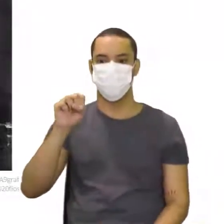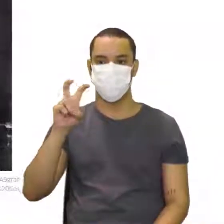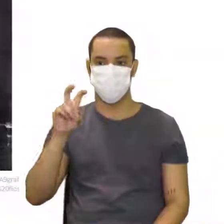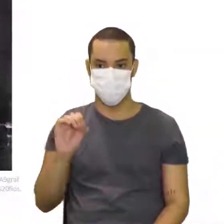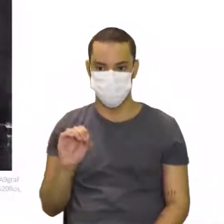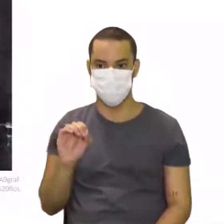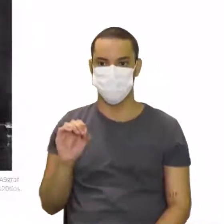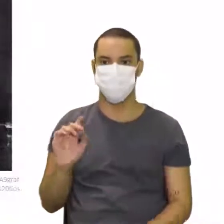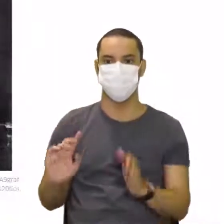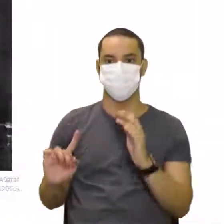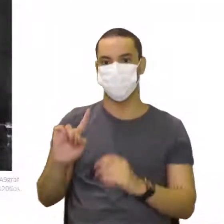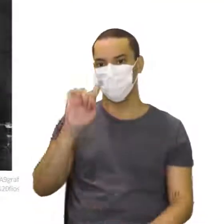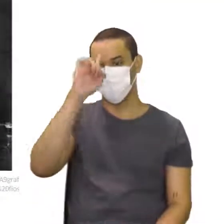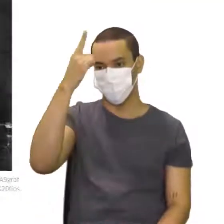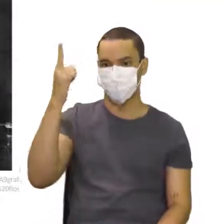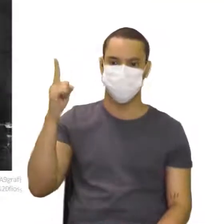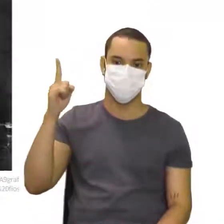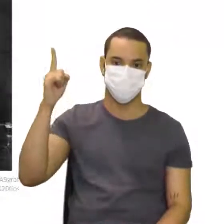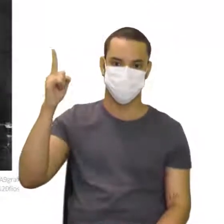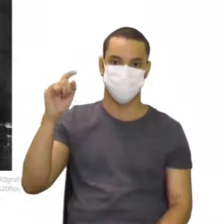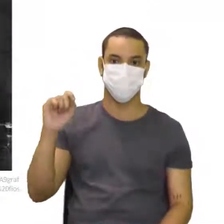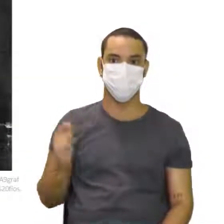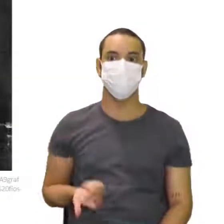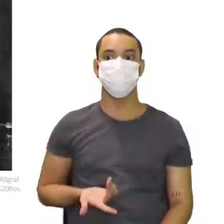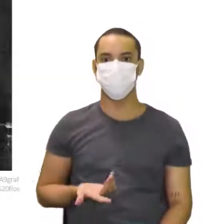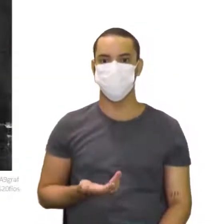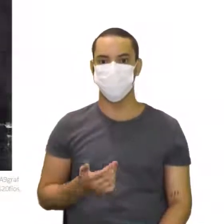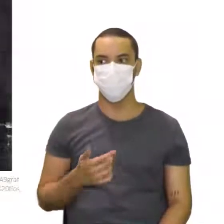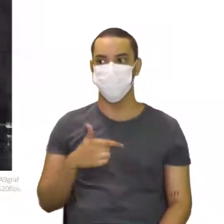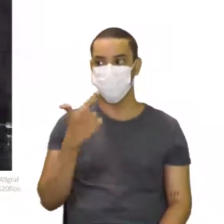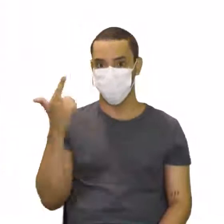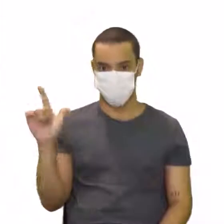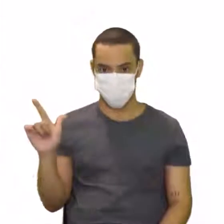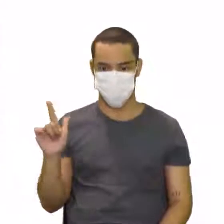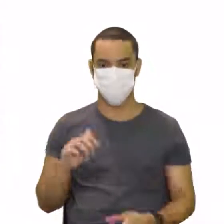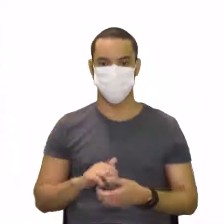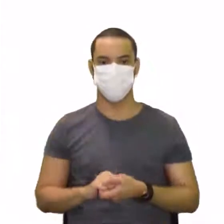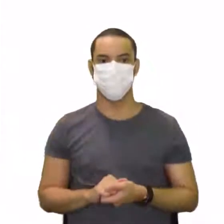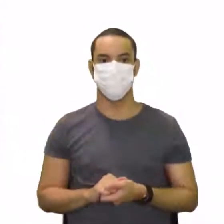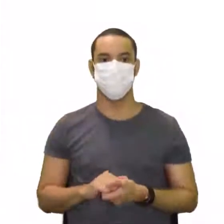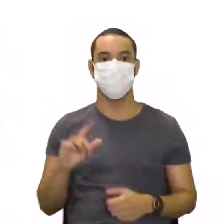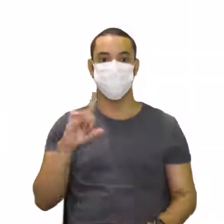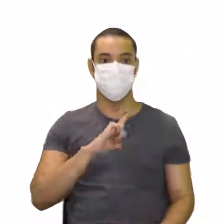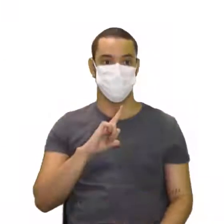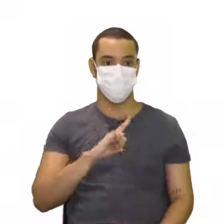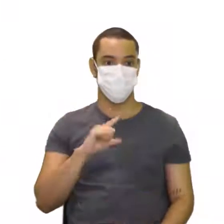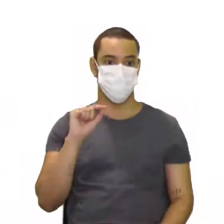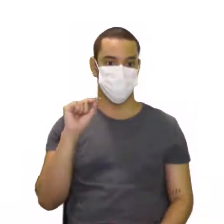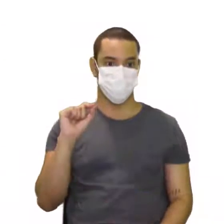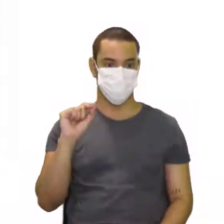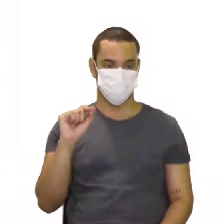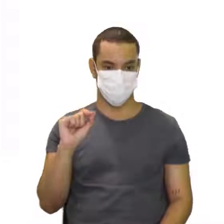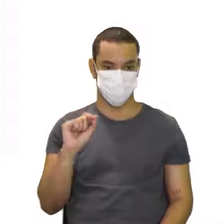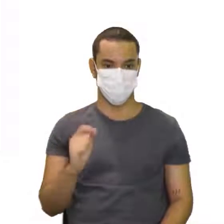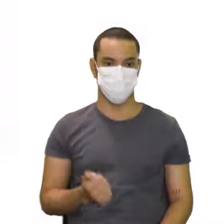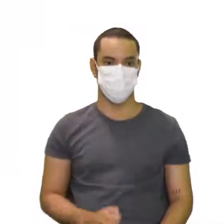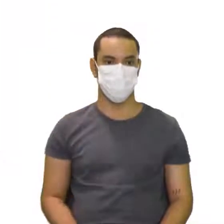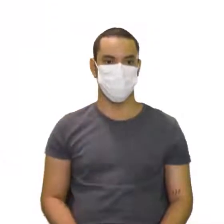1850, ok? Aqui, pessoal, no próximo slide, nós temos